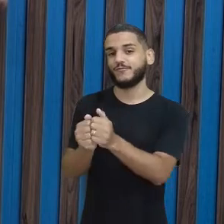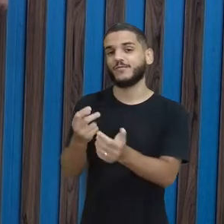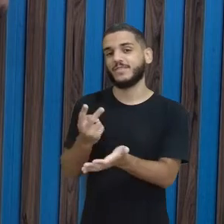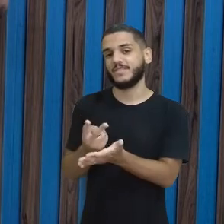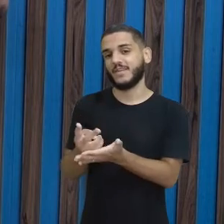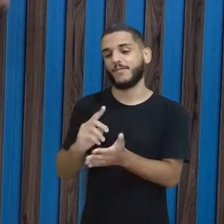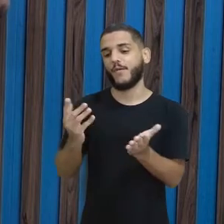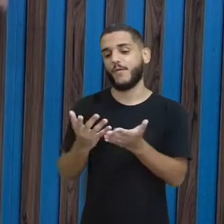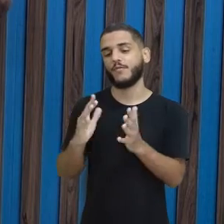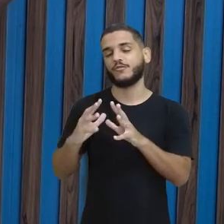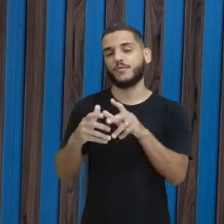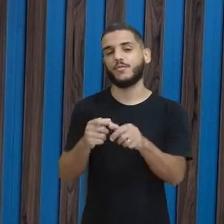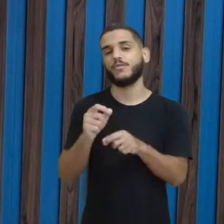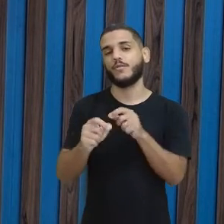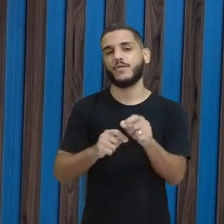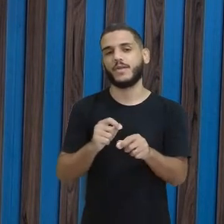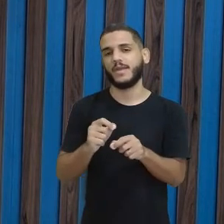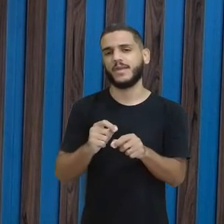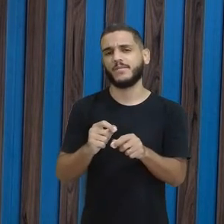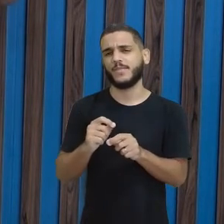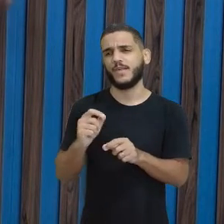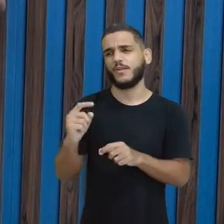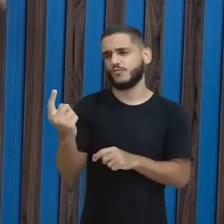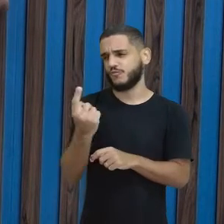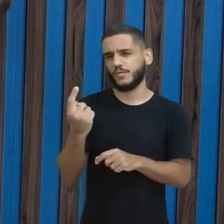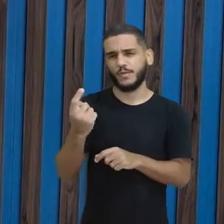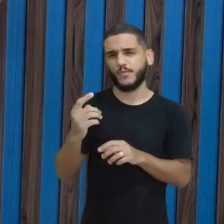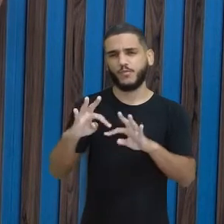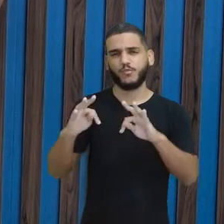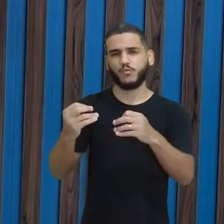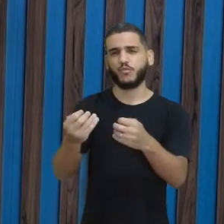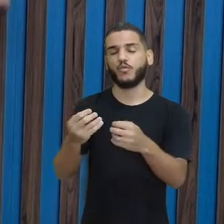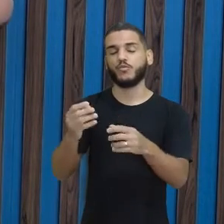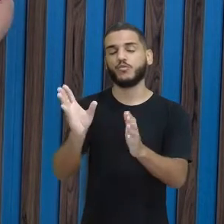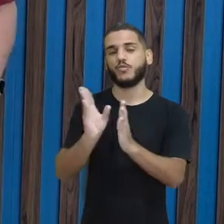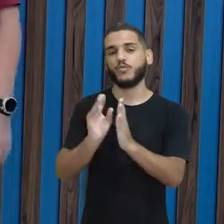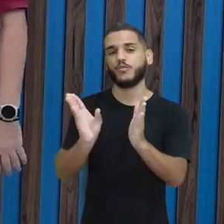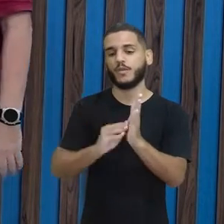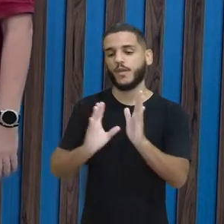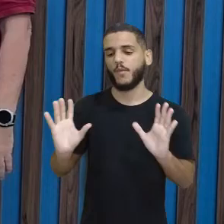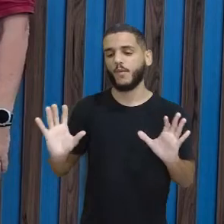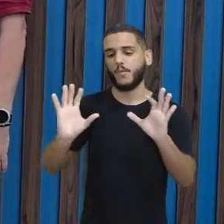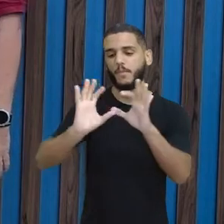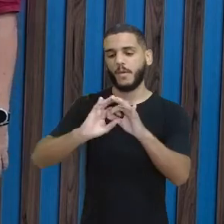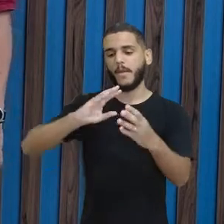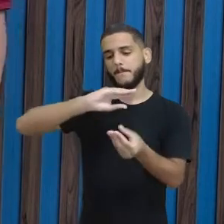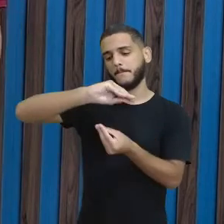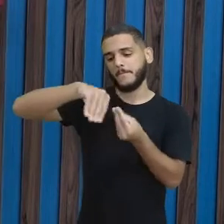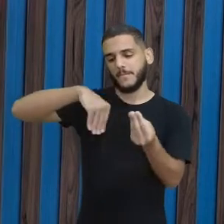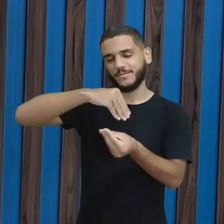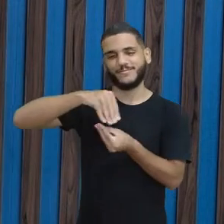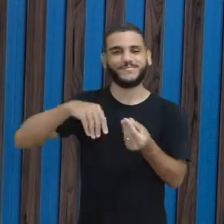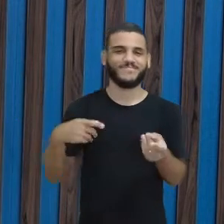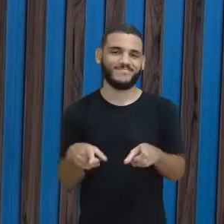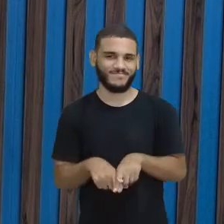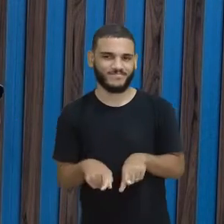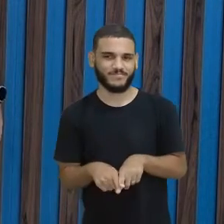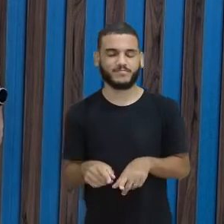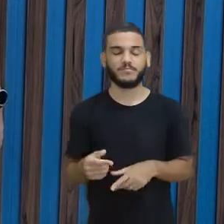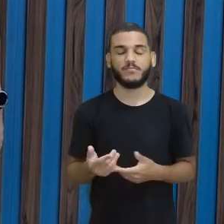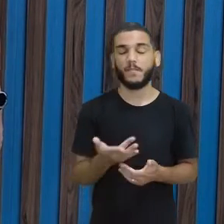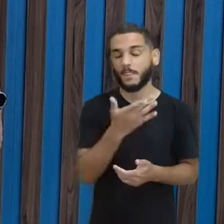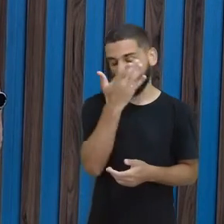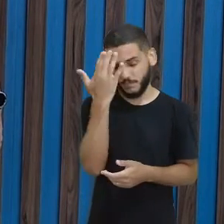Como é o mundo hoje em dia? Nada está mais isolado. Tudo está sempre o quê? Junto e misturado. E eu falo com o menino, Bravo, que eles são 9º ano, vai para o 1º ano que